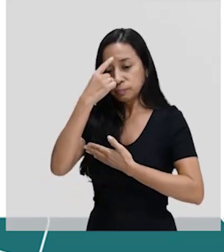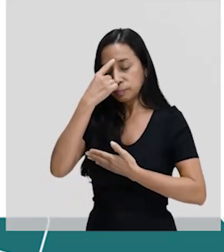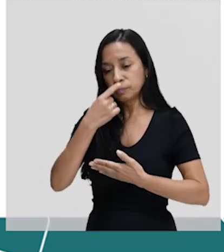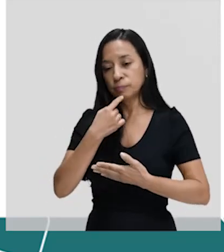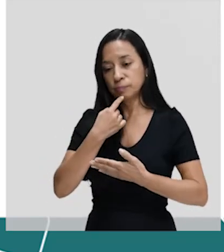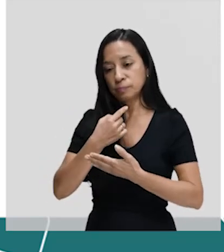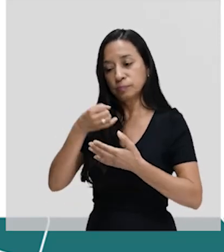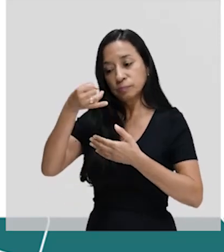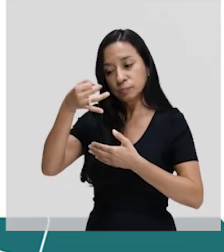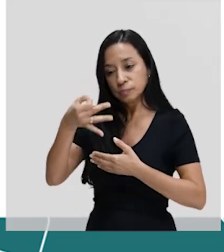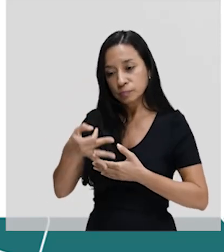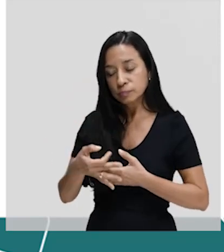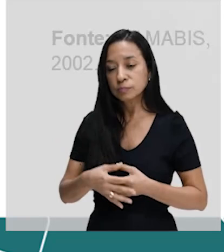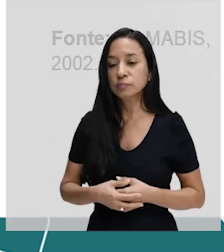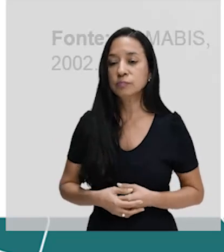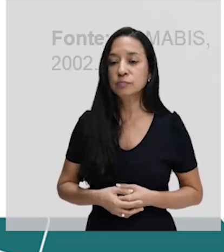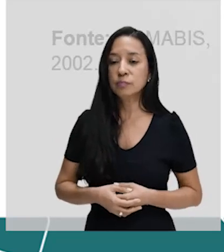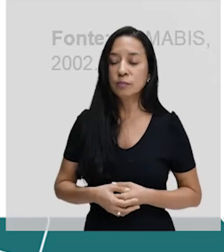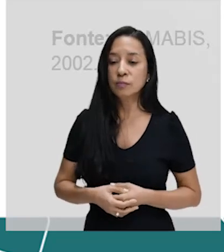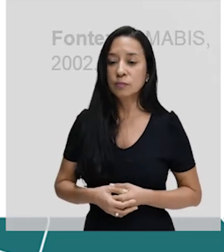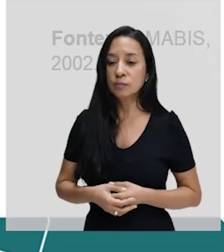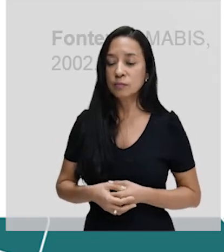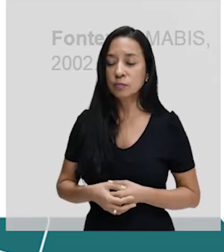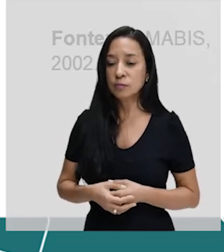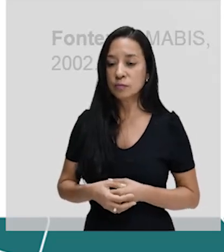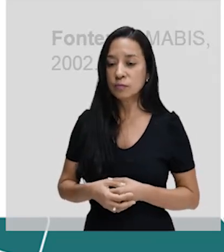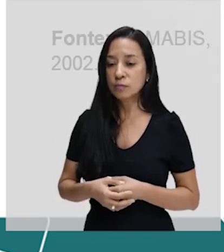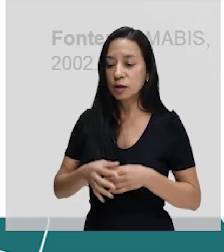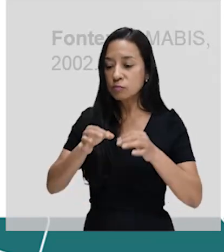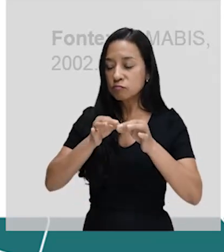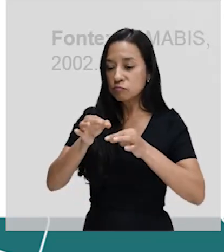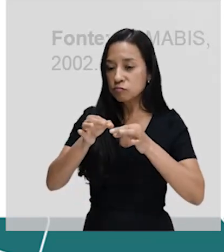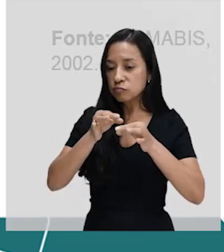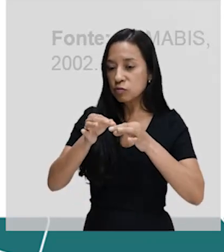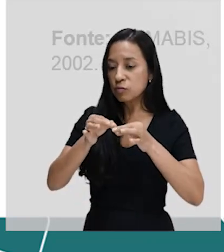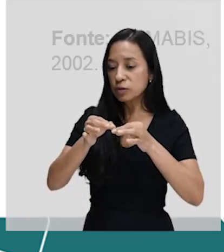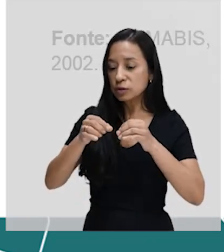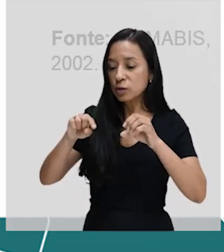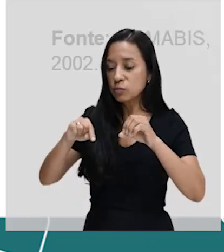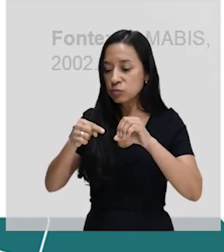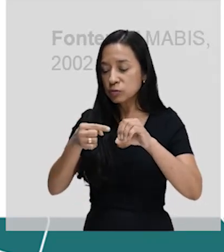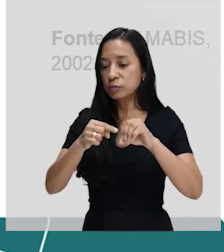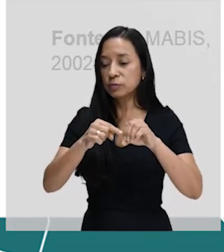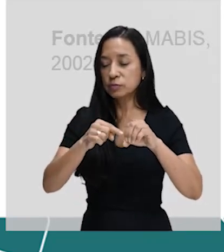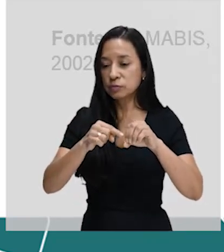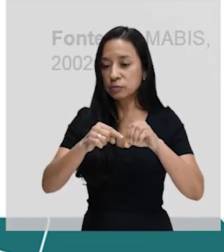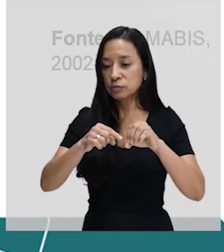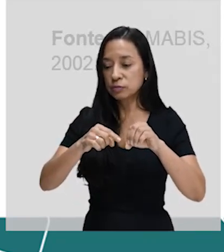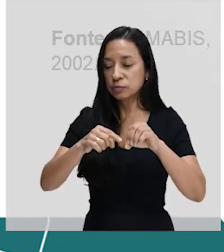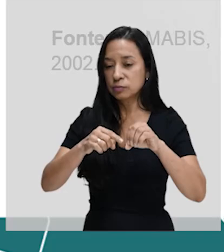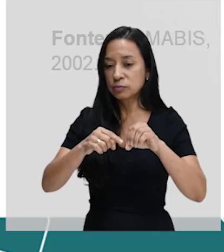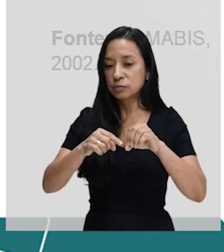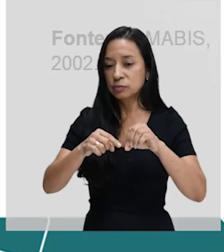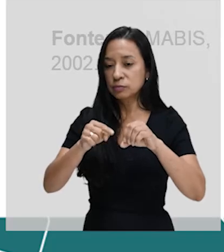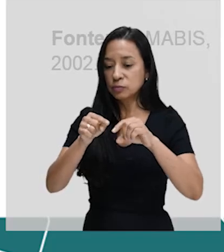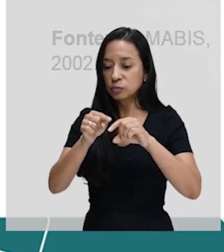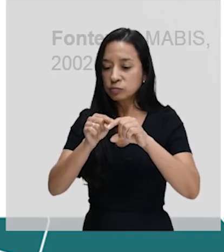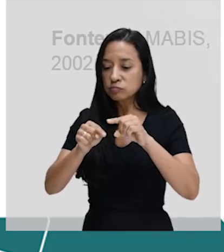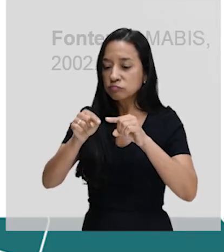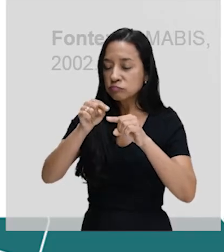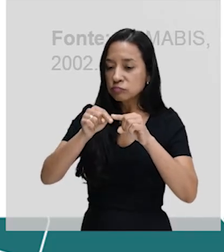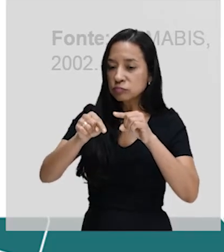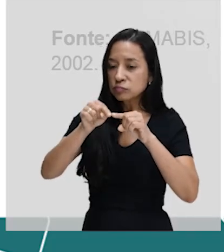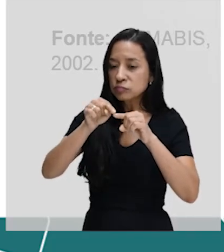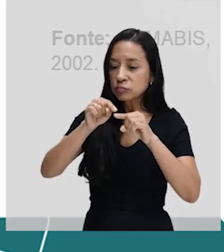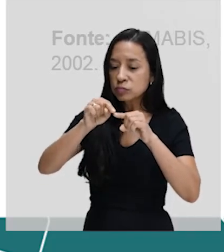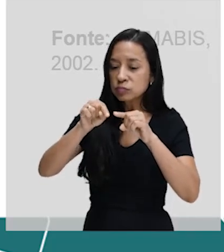a partir do processo em que processo de formação do espermatozoide. Então, o acrossomo é isso aqui, ó, essa